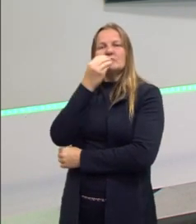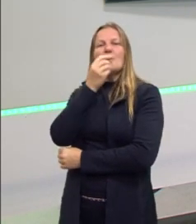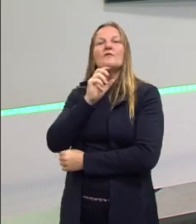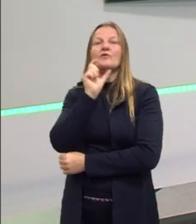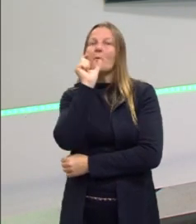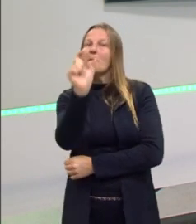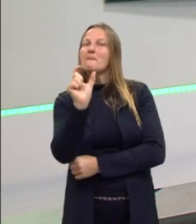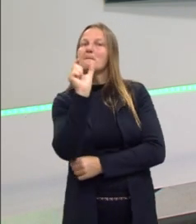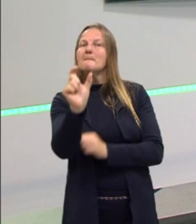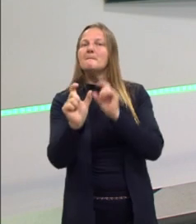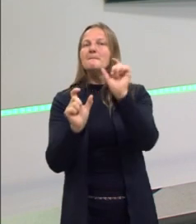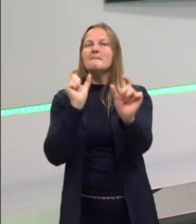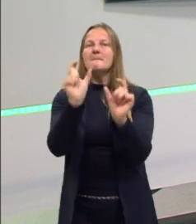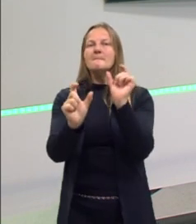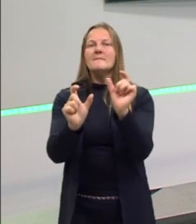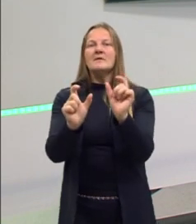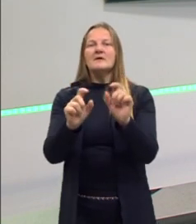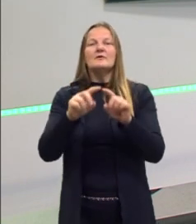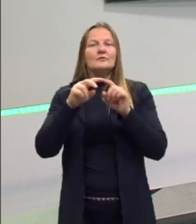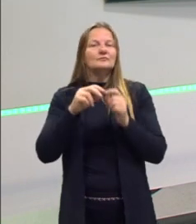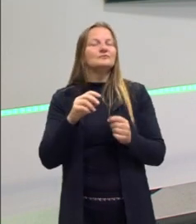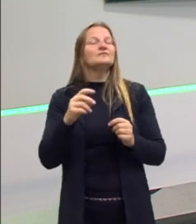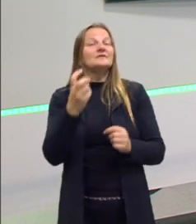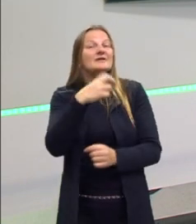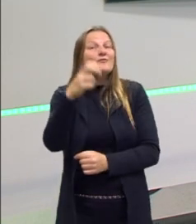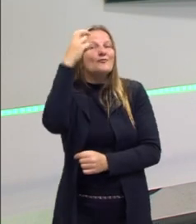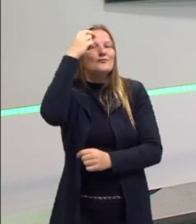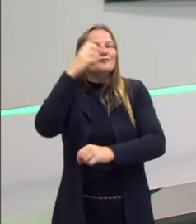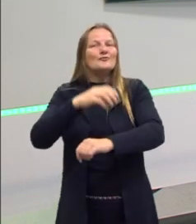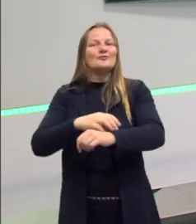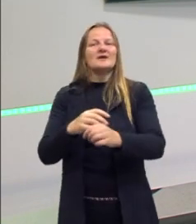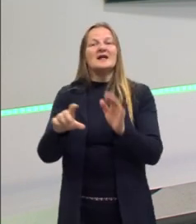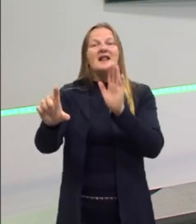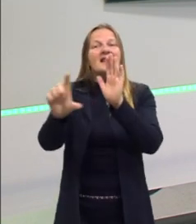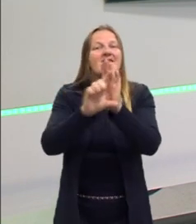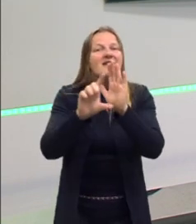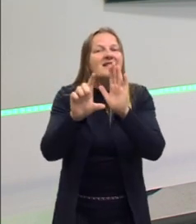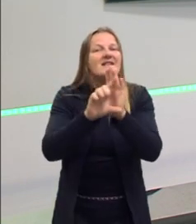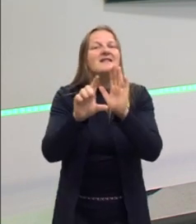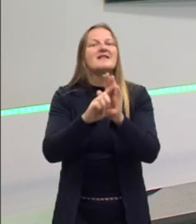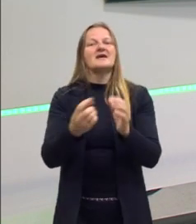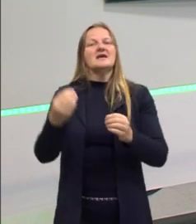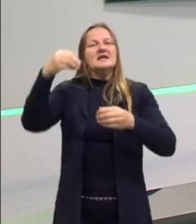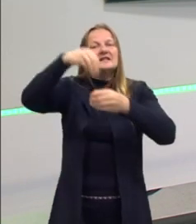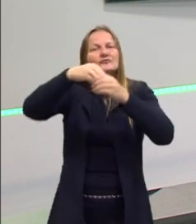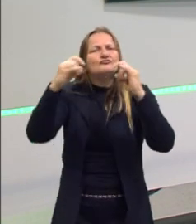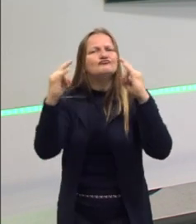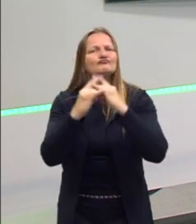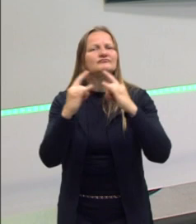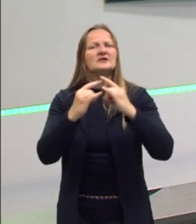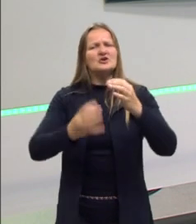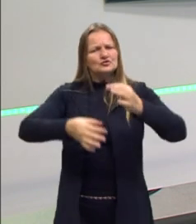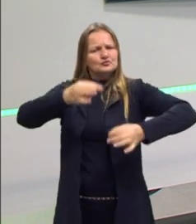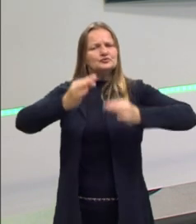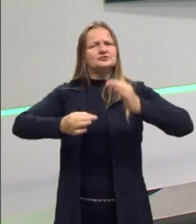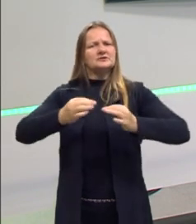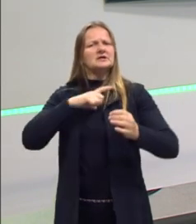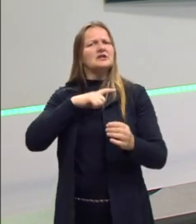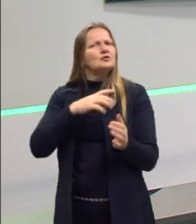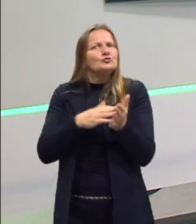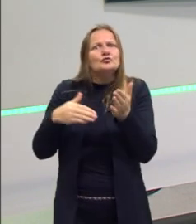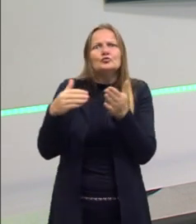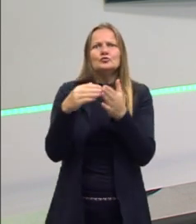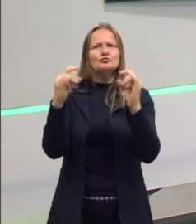é dito né e o racismo ele tá na Cultura a gente viu que ele tava nas leis das instituições né na justiça